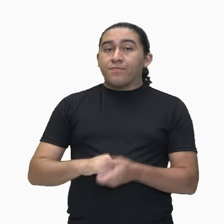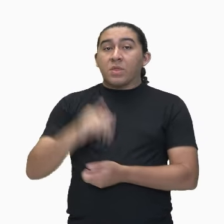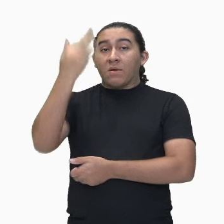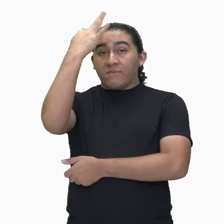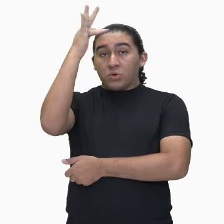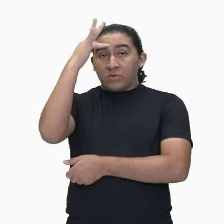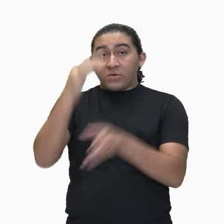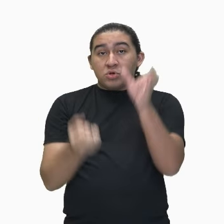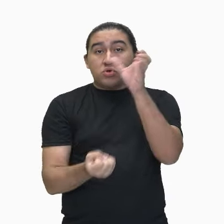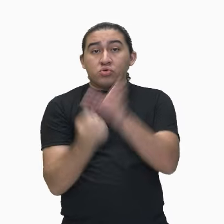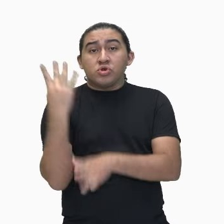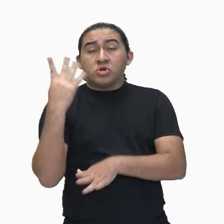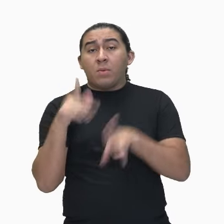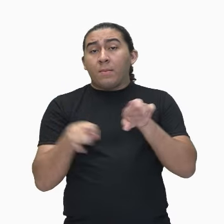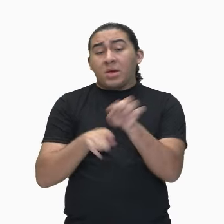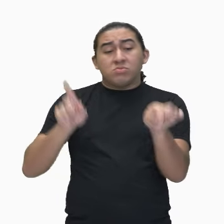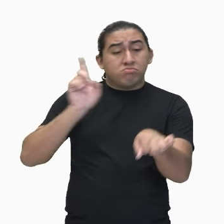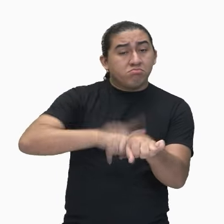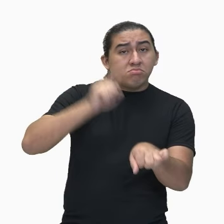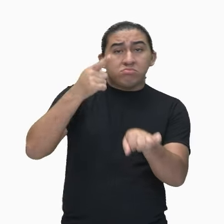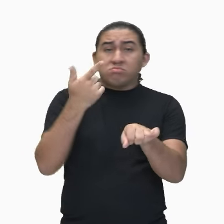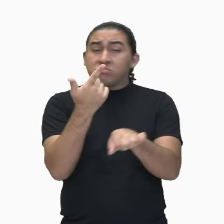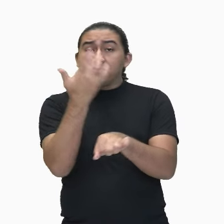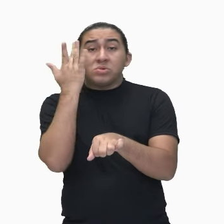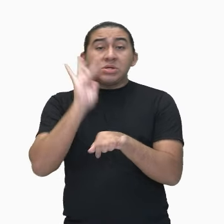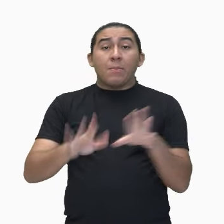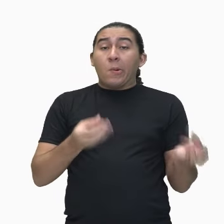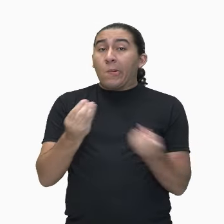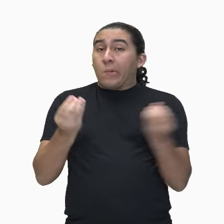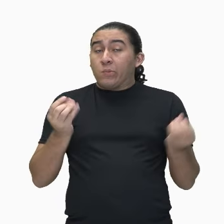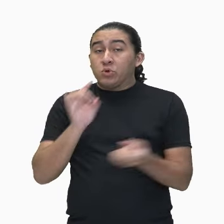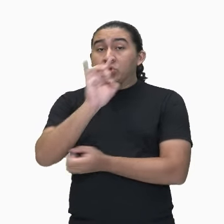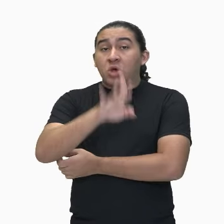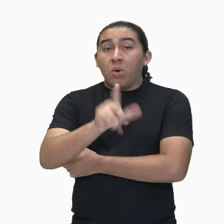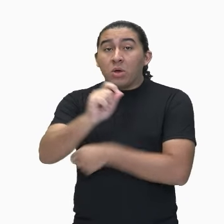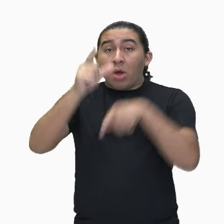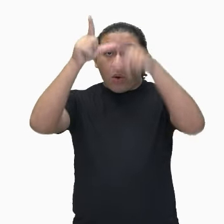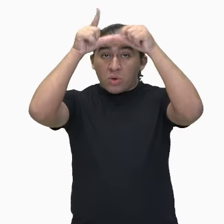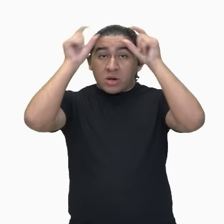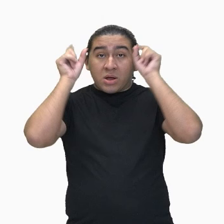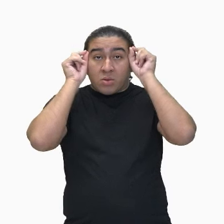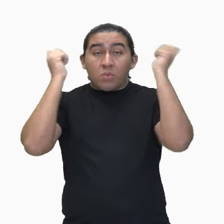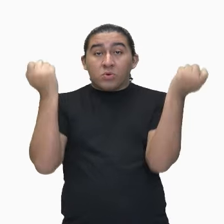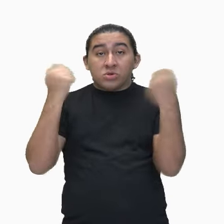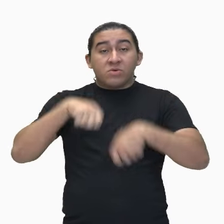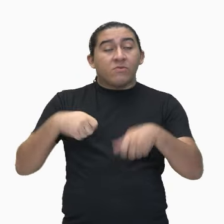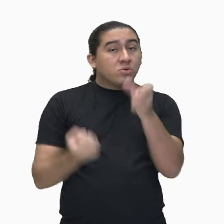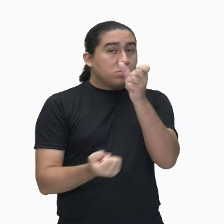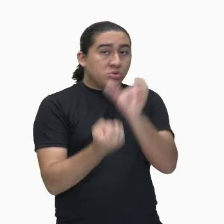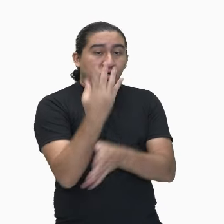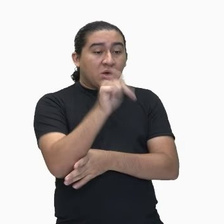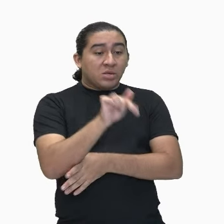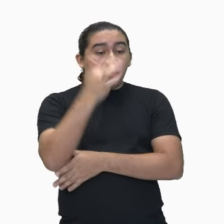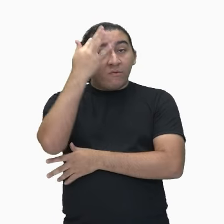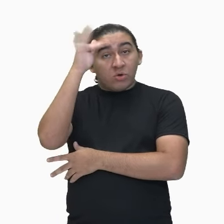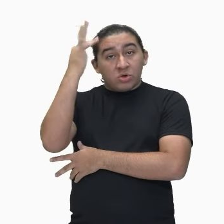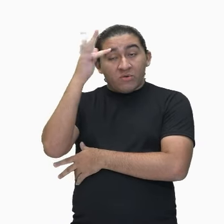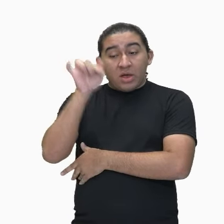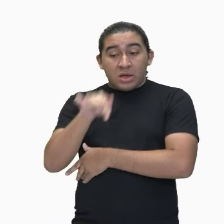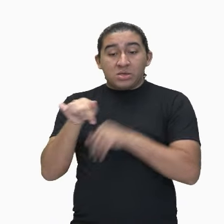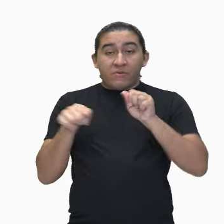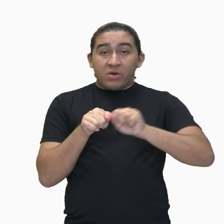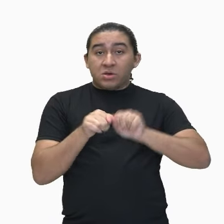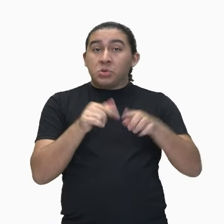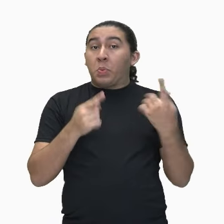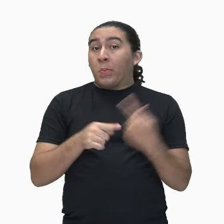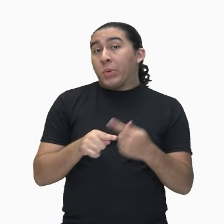Grécia inesperadamente, ou seja, apenas os gregos conseguiriam criar a filosofia. Por quê? Os gregos